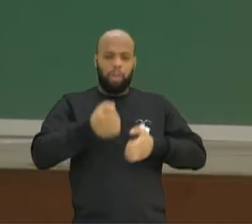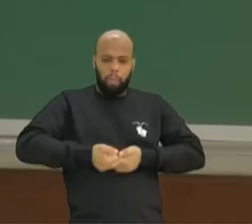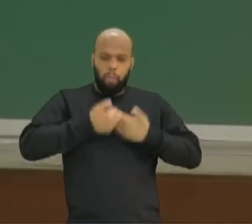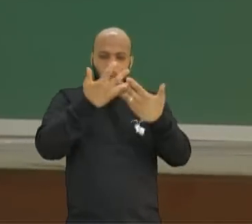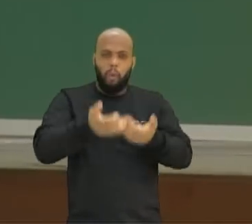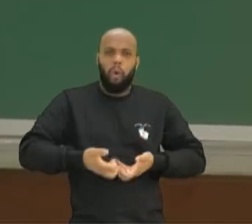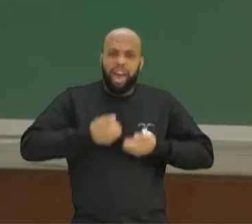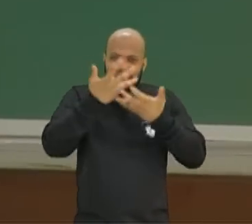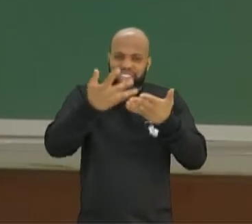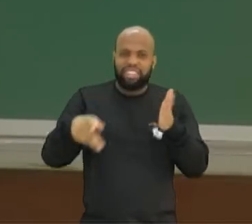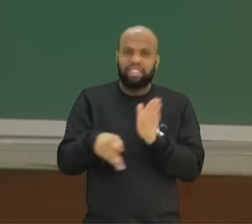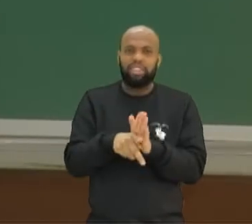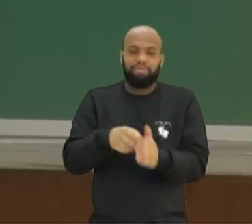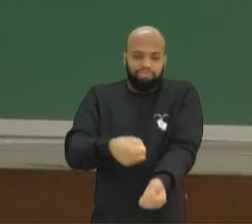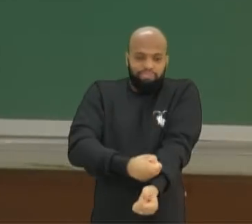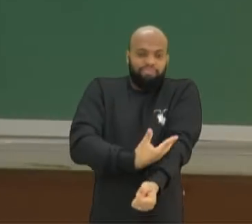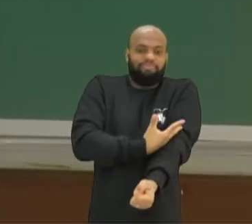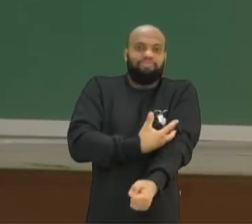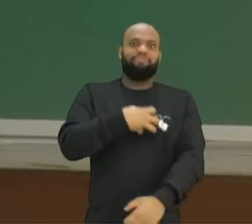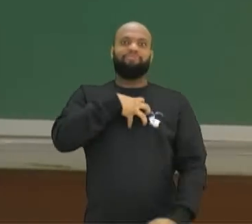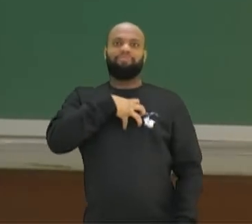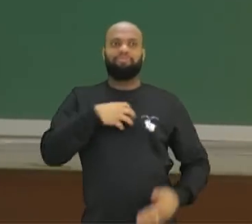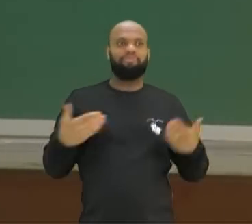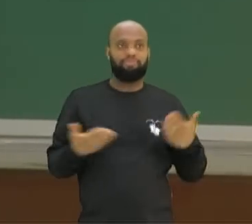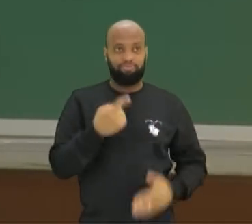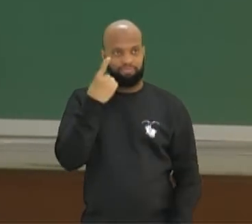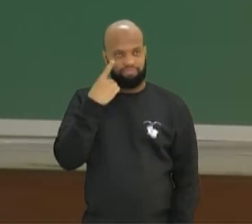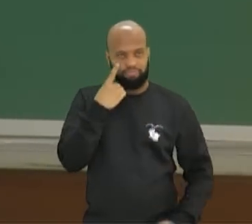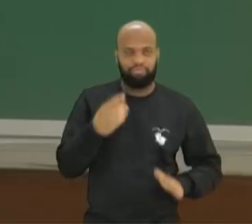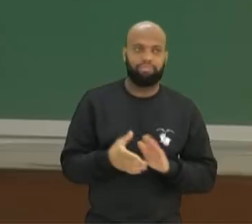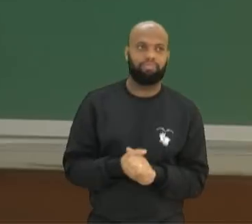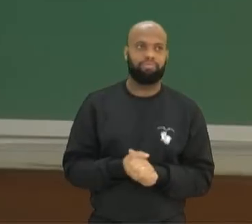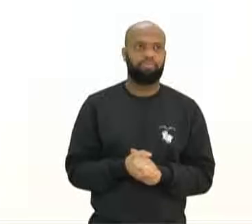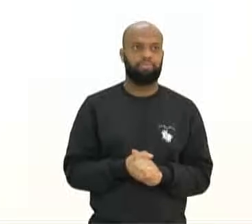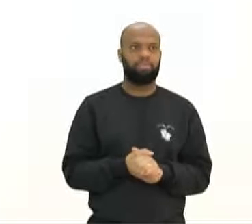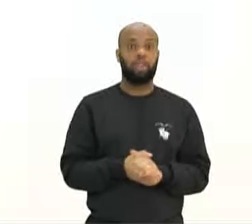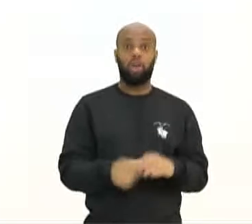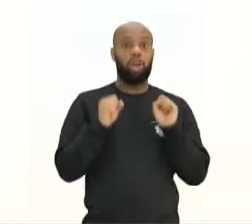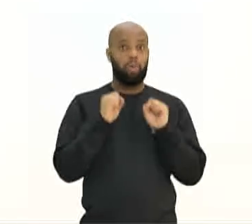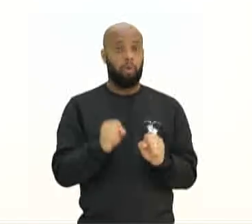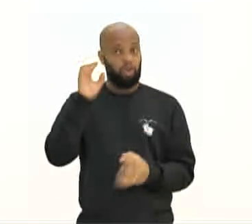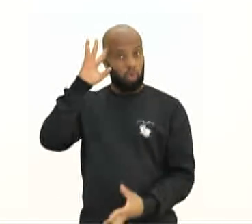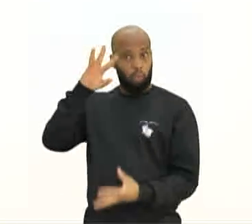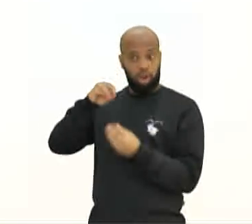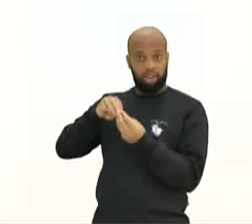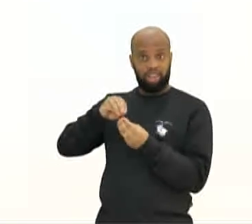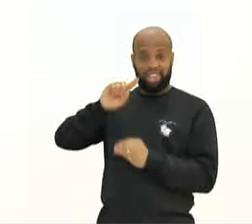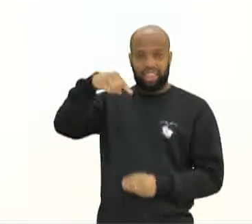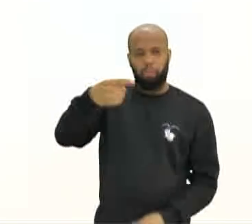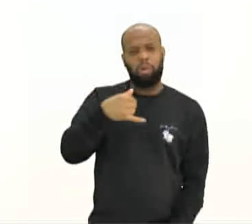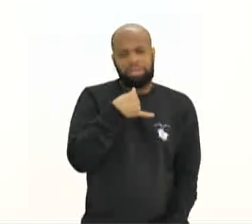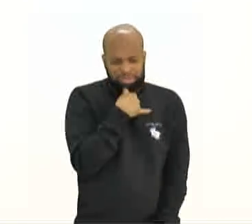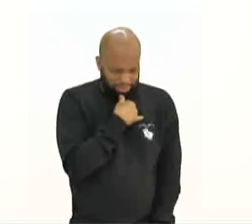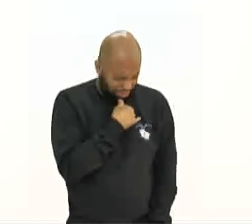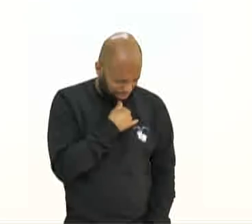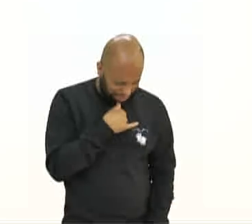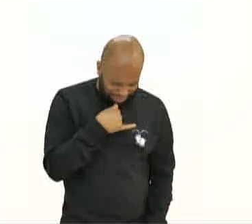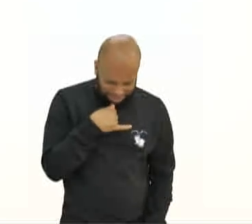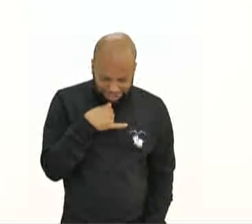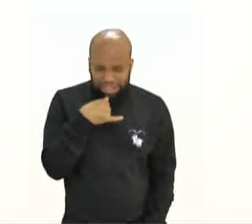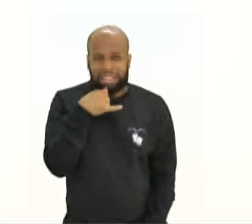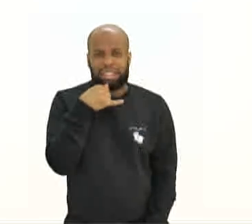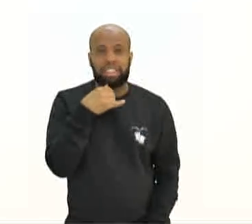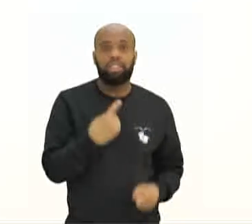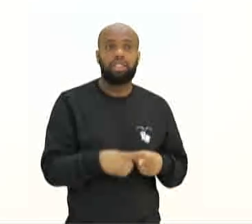de função emotiva. Olha o que eu trouxe para vocês. Podemos entender que após a tristeza, por quê? Porque